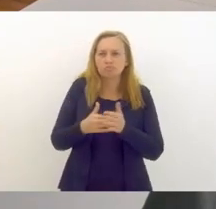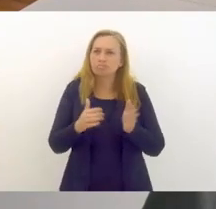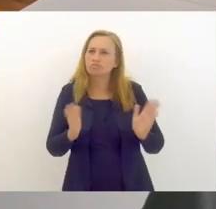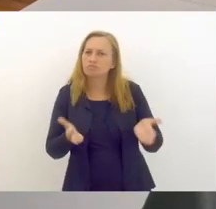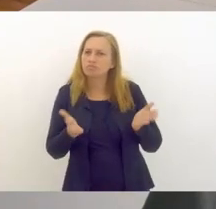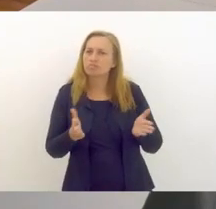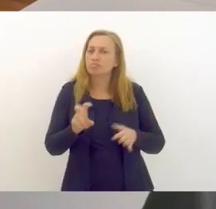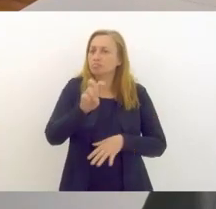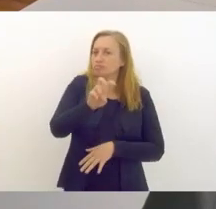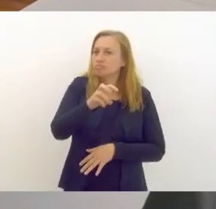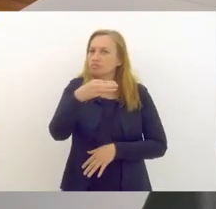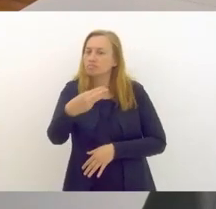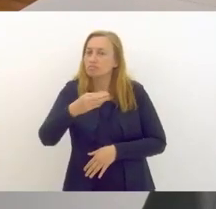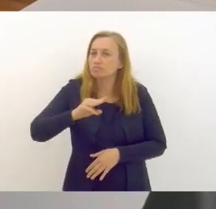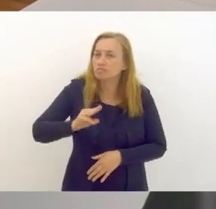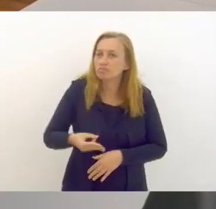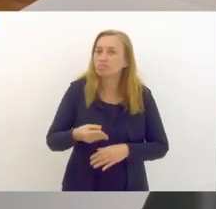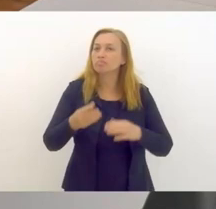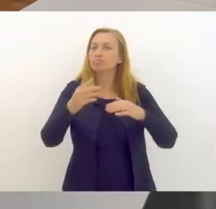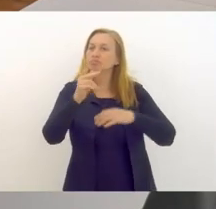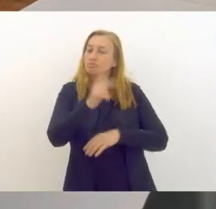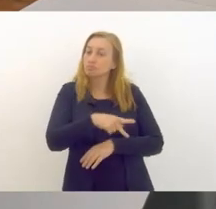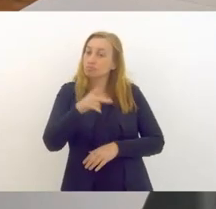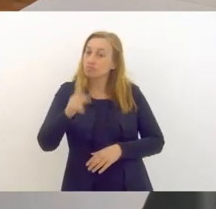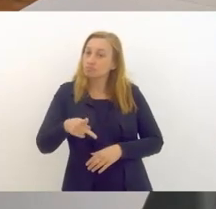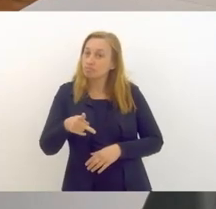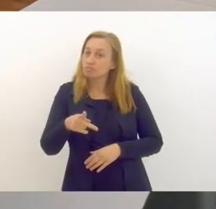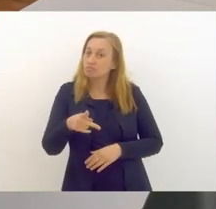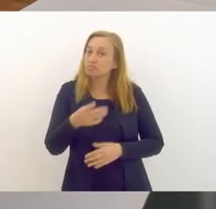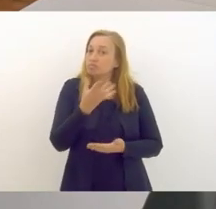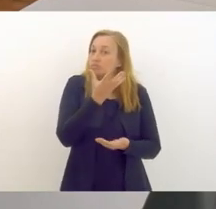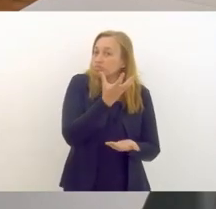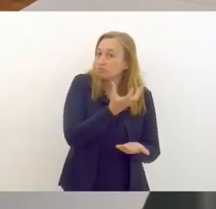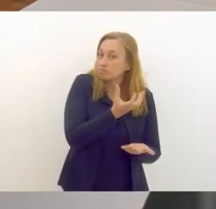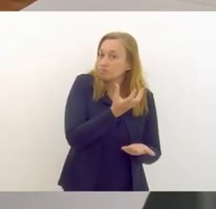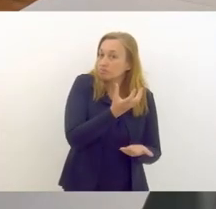são 53 mil professores, matrículas.